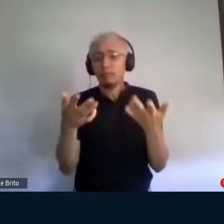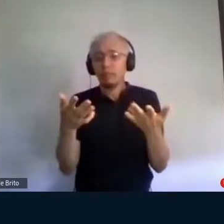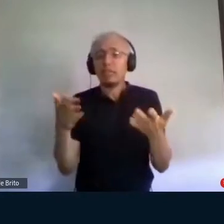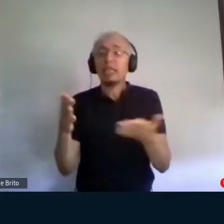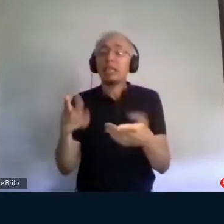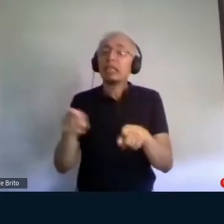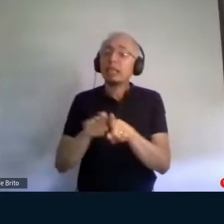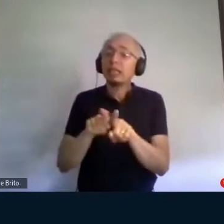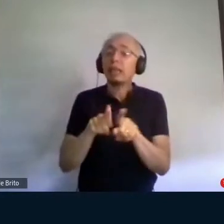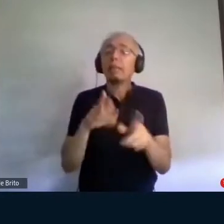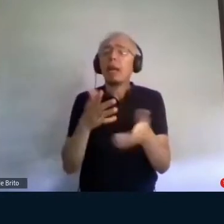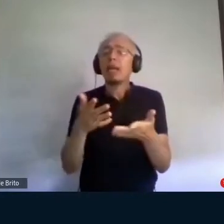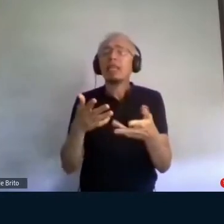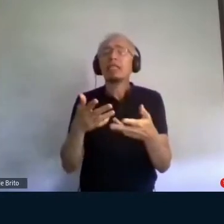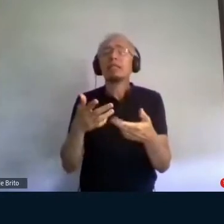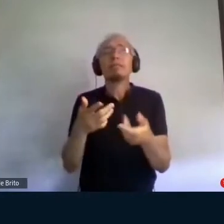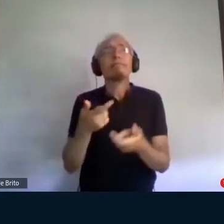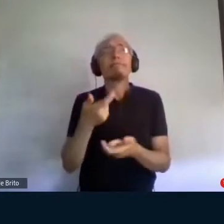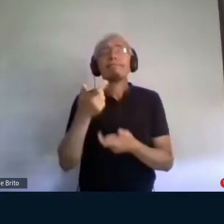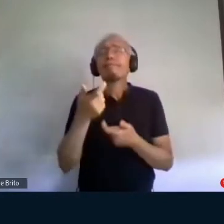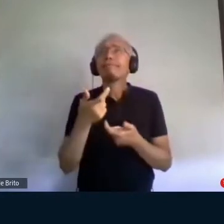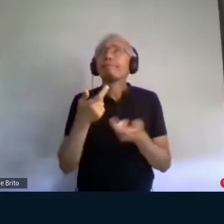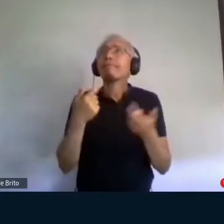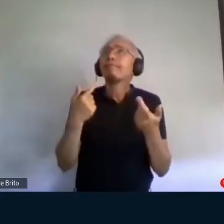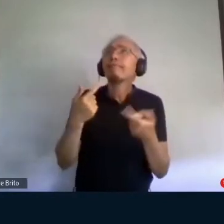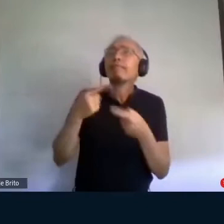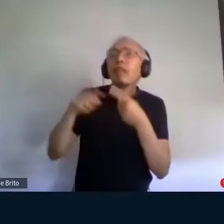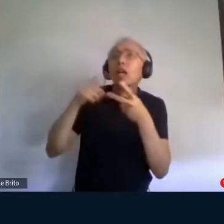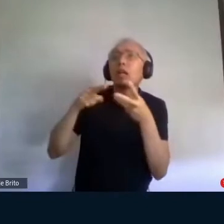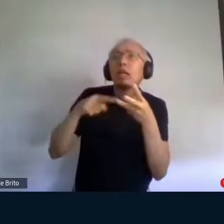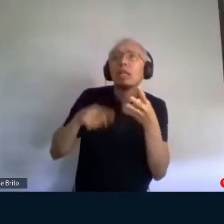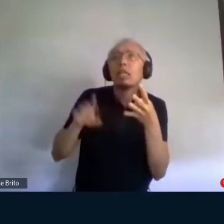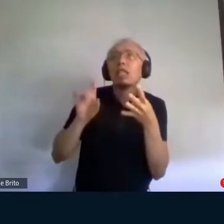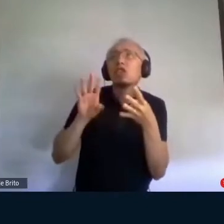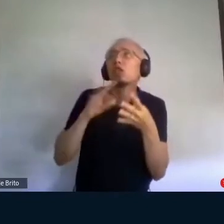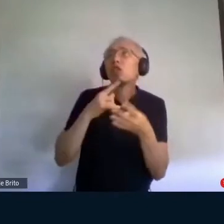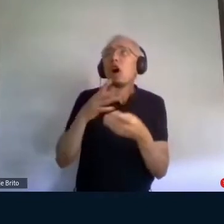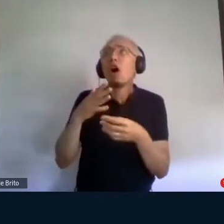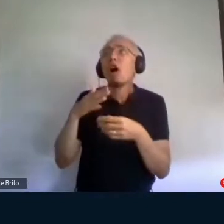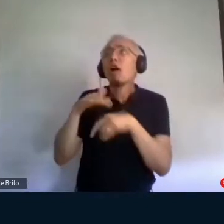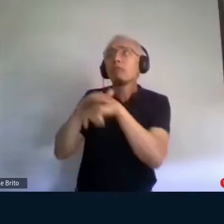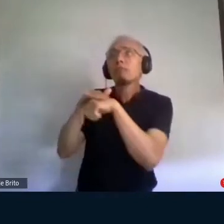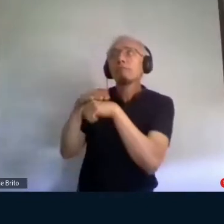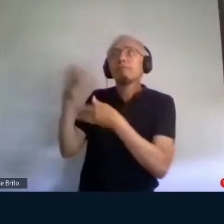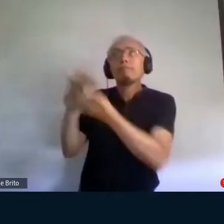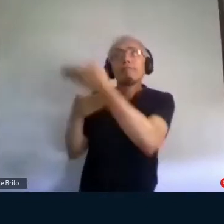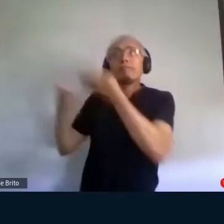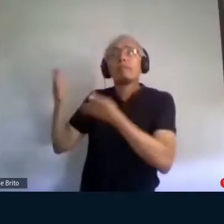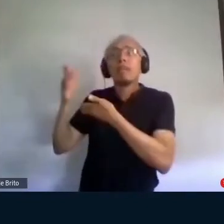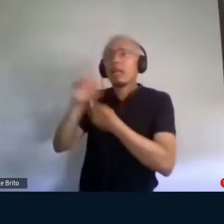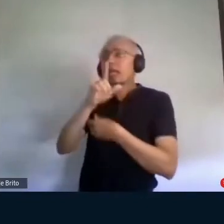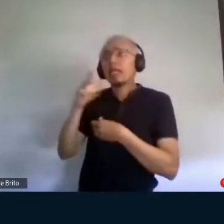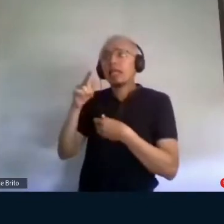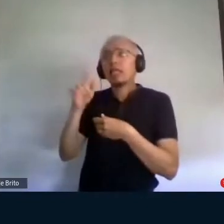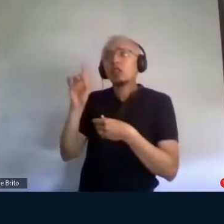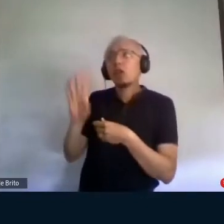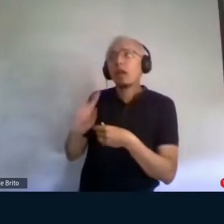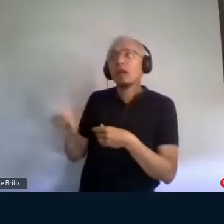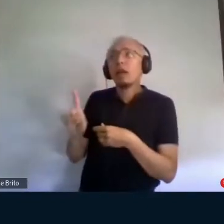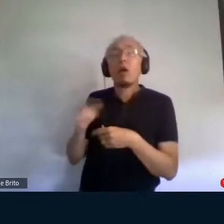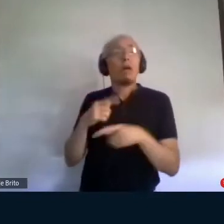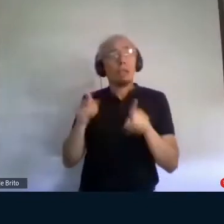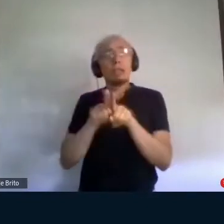as questões que eu vou levantar não se referem só a um diálogo com a Lira, mas acho que também um diálogo com